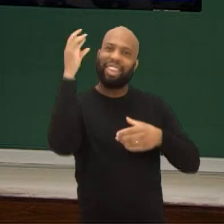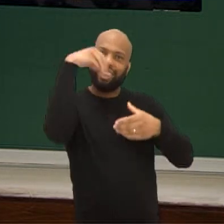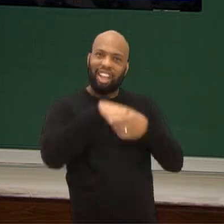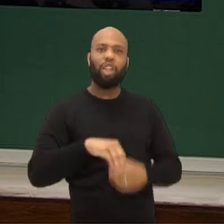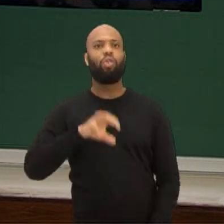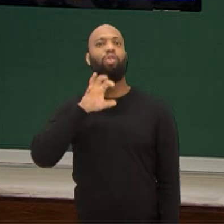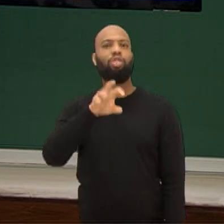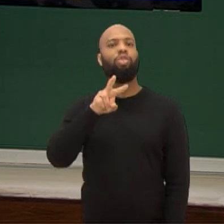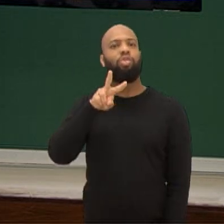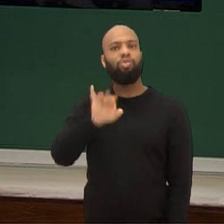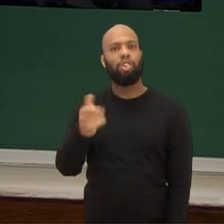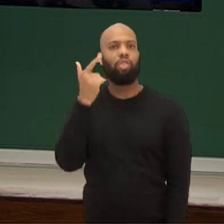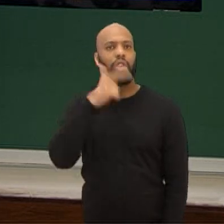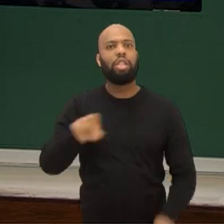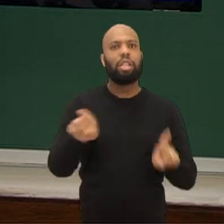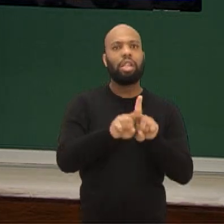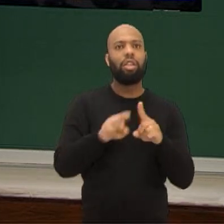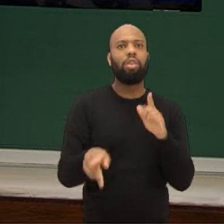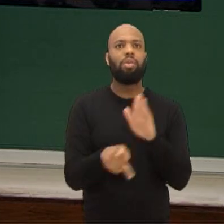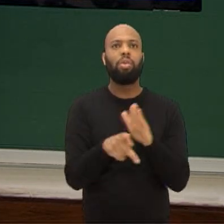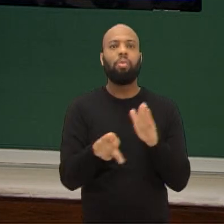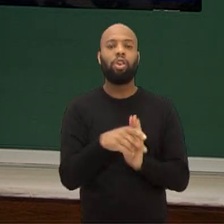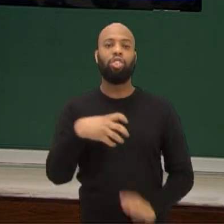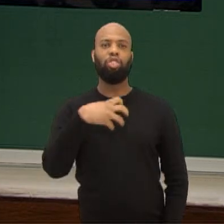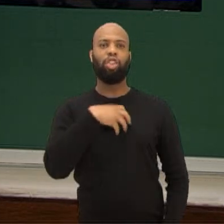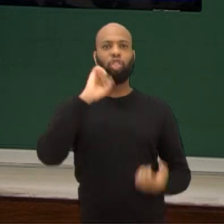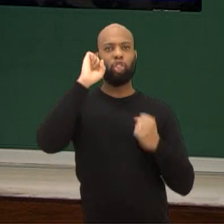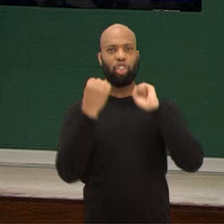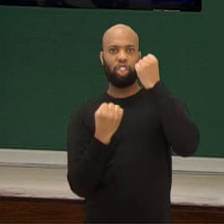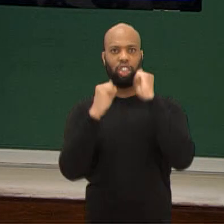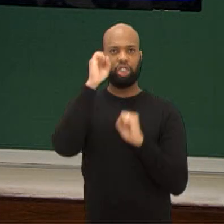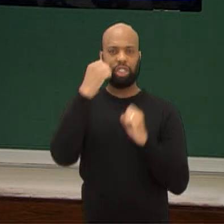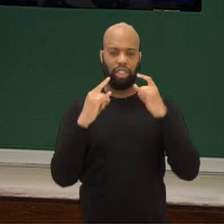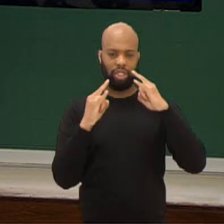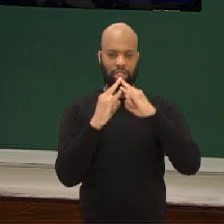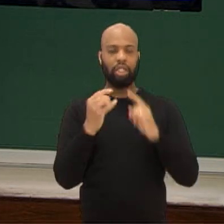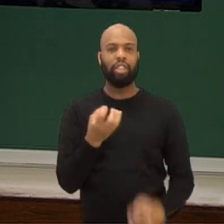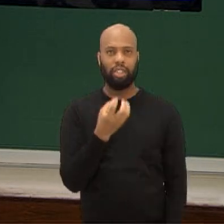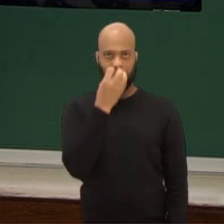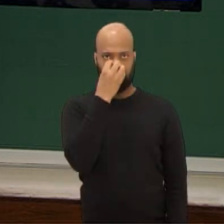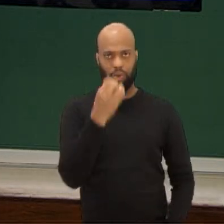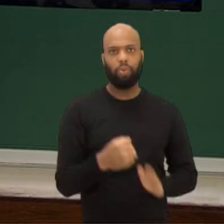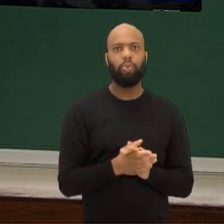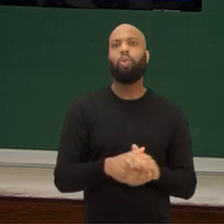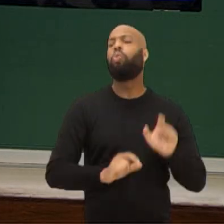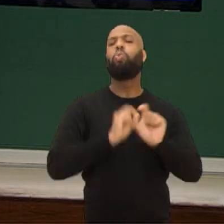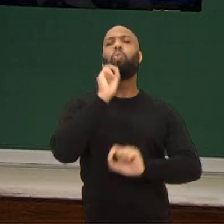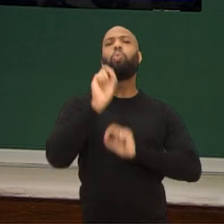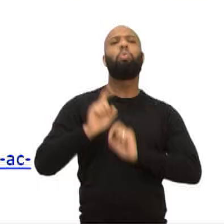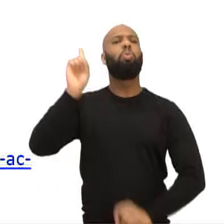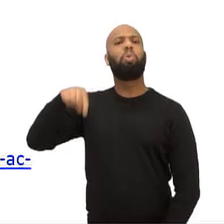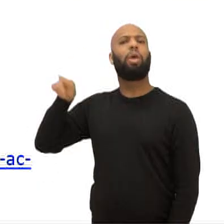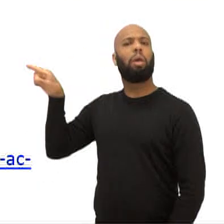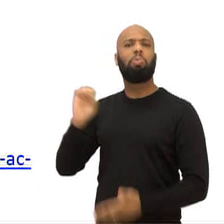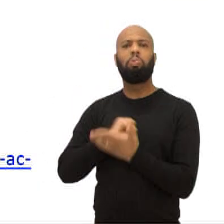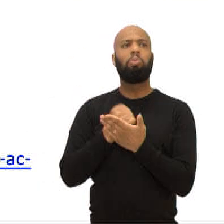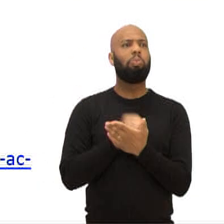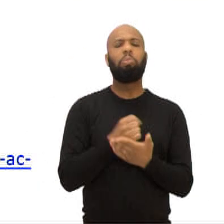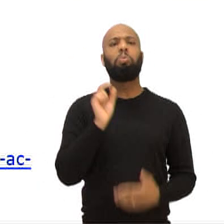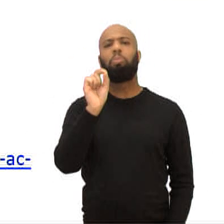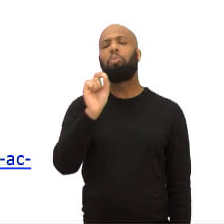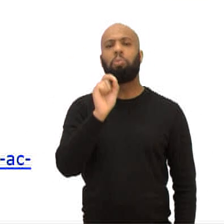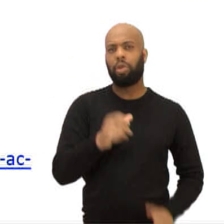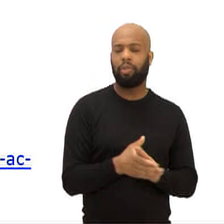que podemos fazer da ginástica circense, mesmo longe da escola. O que são? O que são esses jogos circenses?